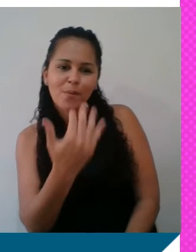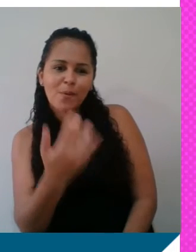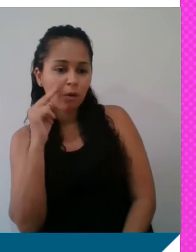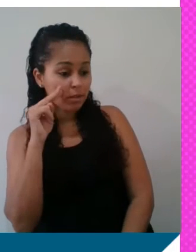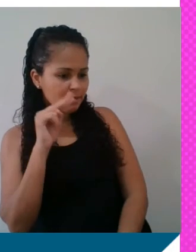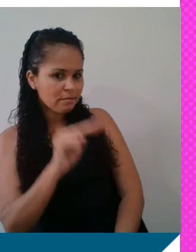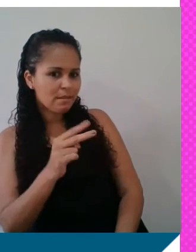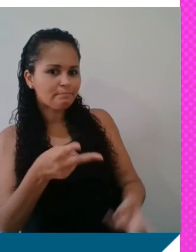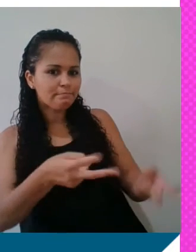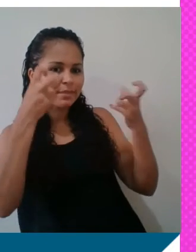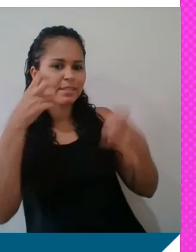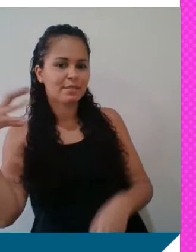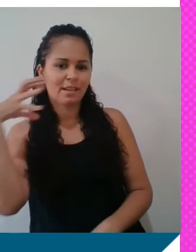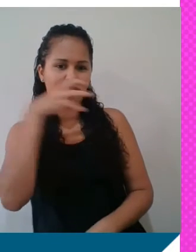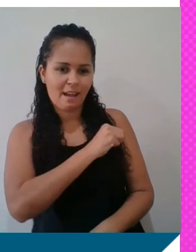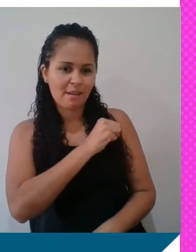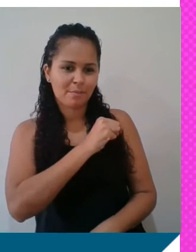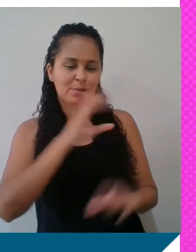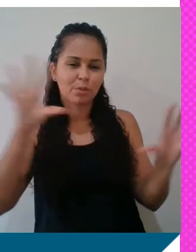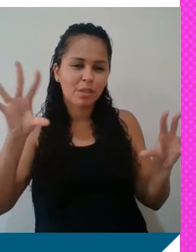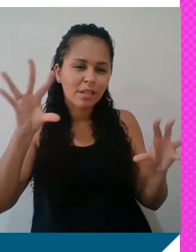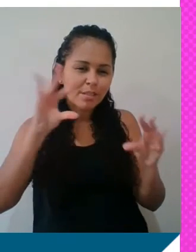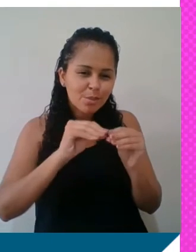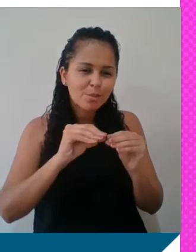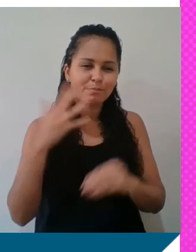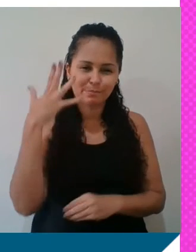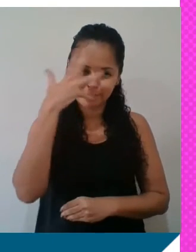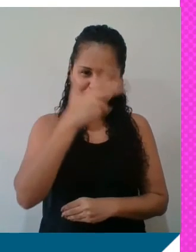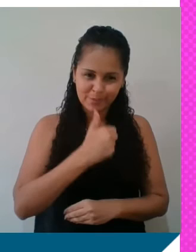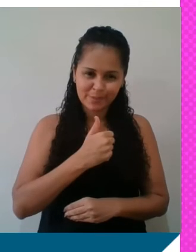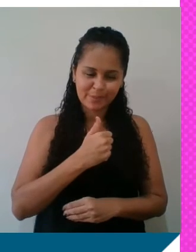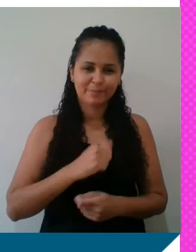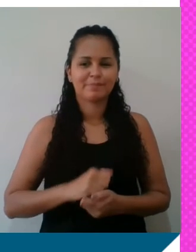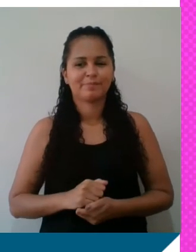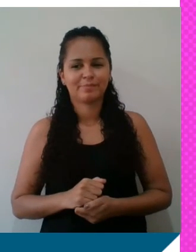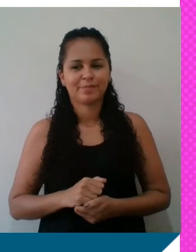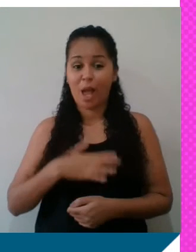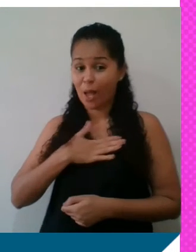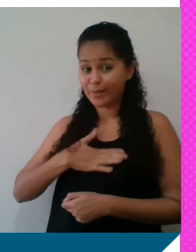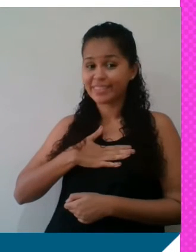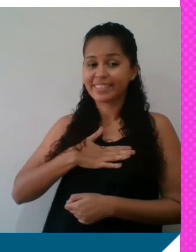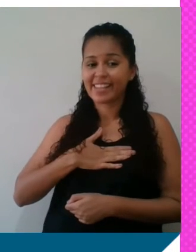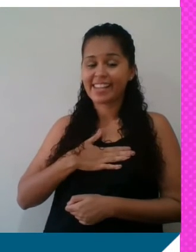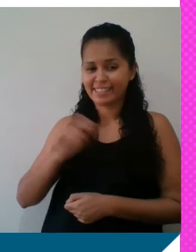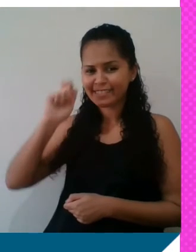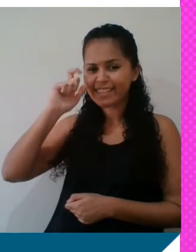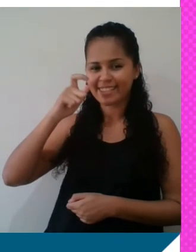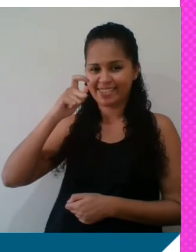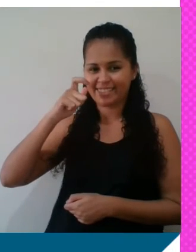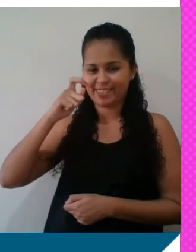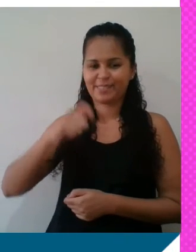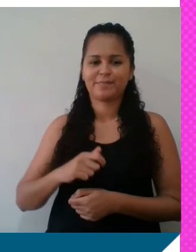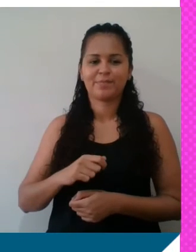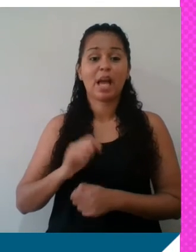você já consegue já identificar. É uma espécie de resumo mais bonito, né? Perfeito, Tarsila. É bem